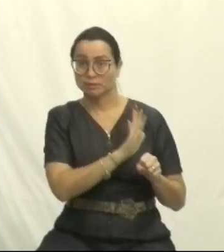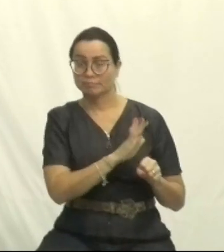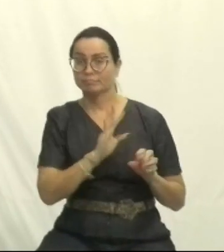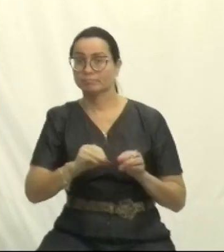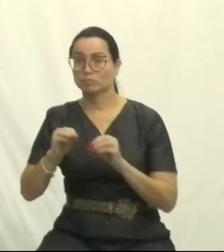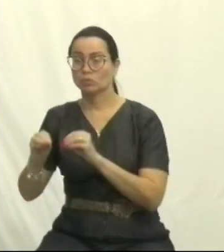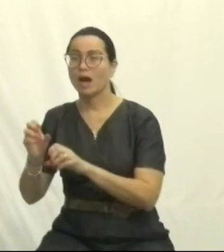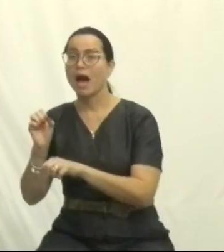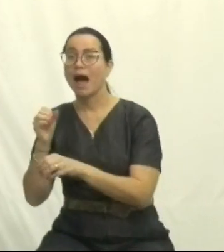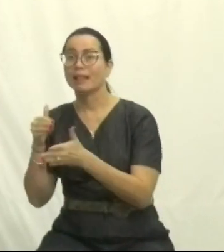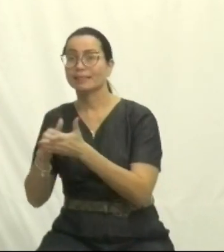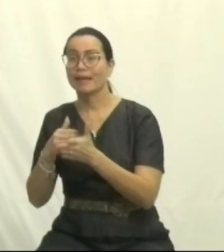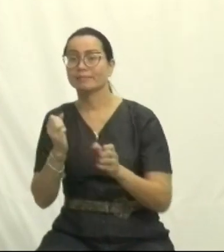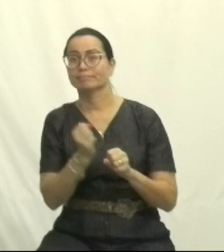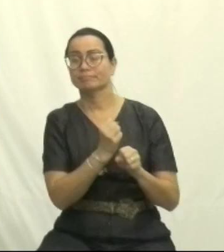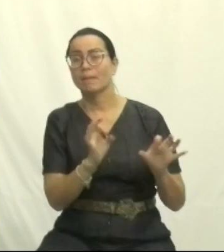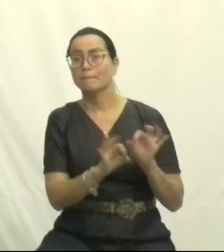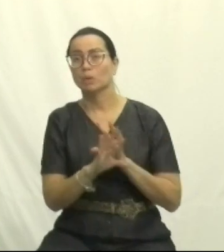com a Casam,